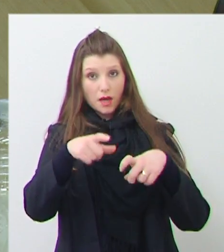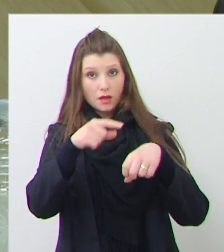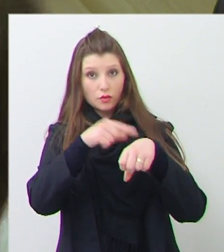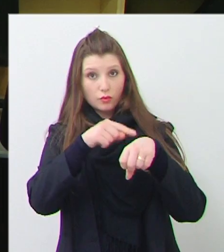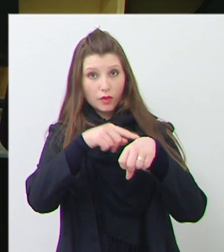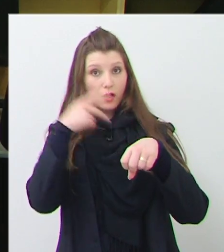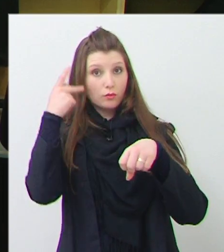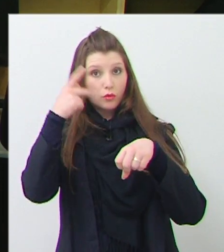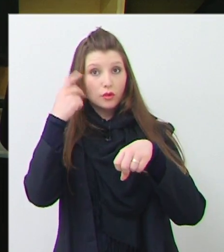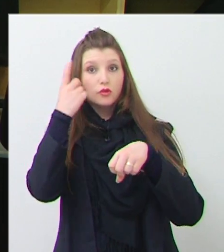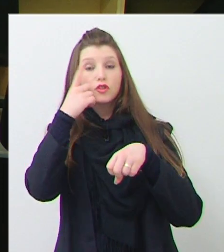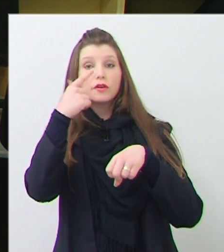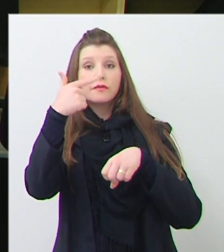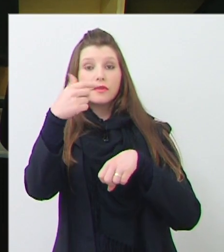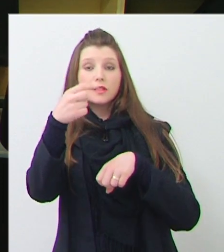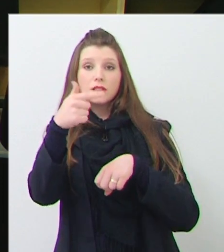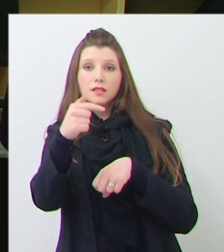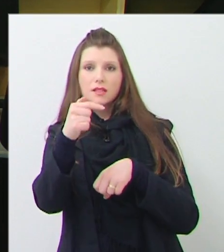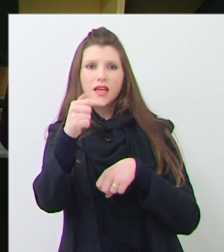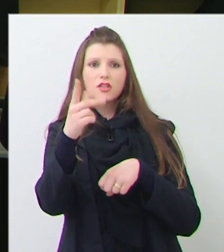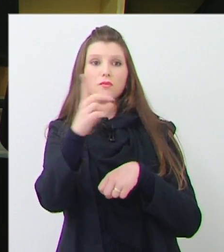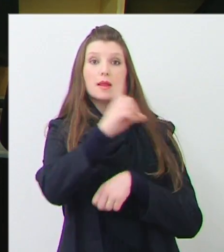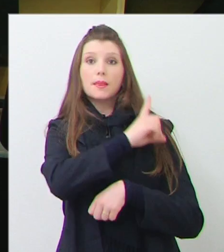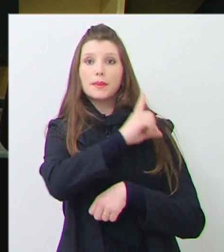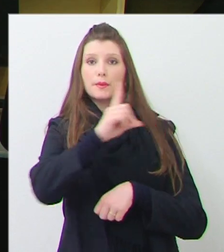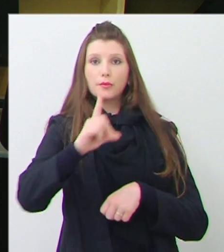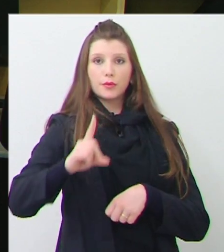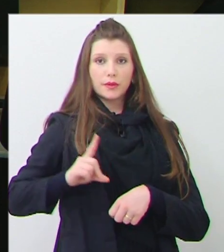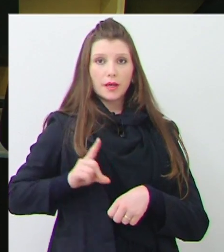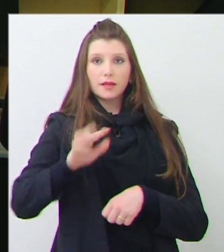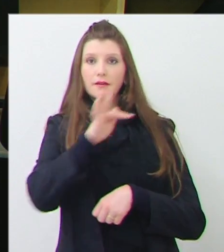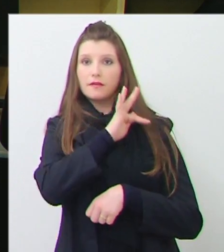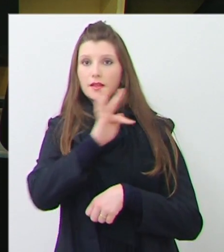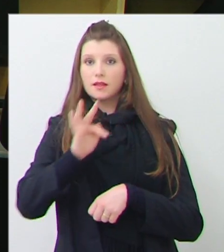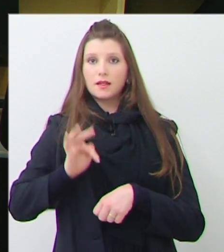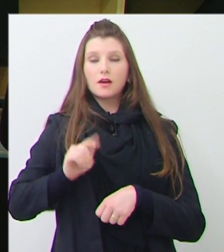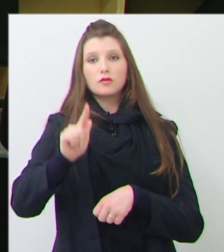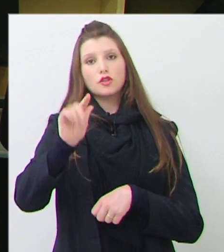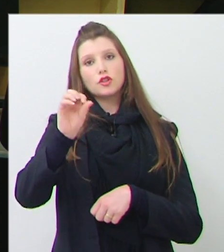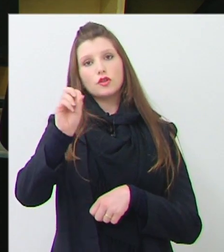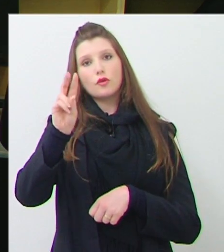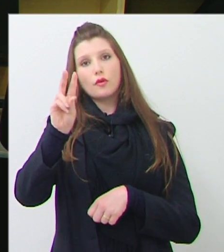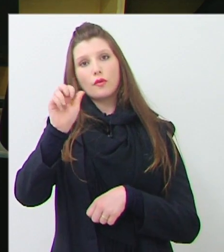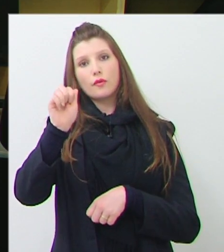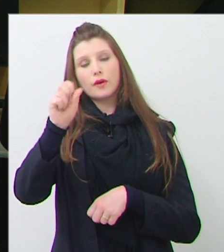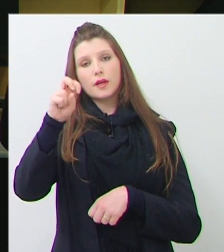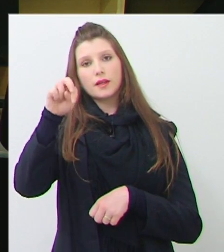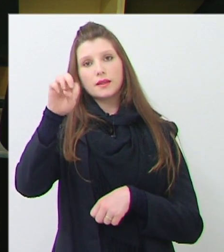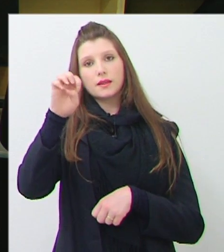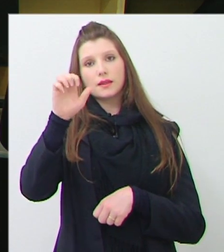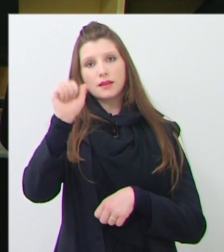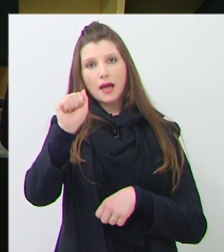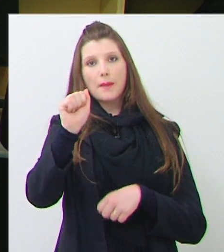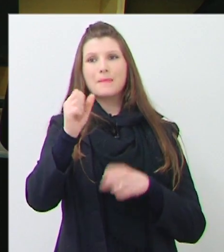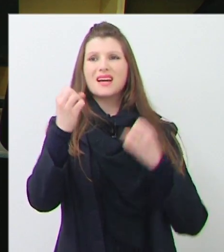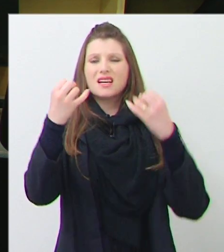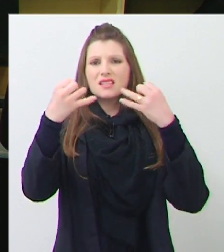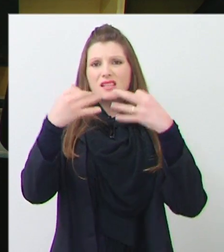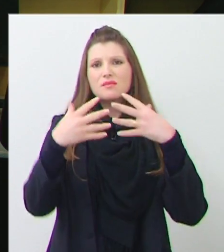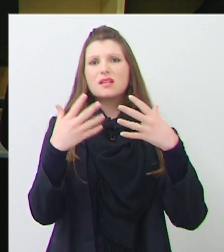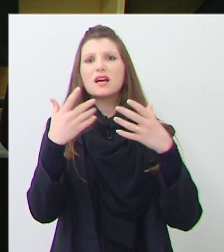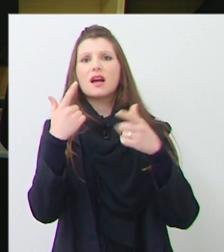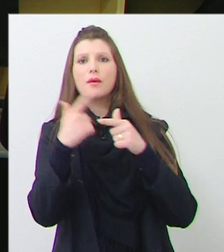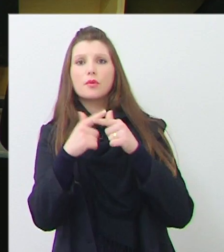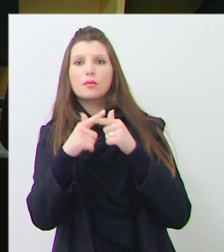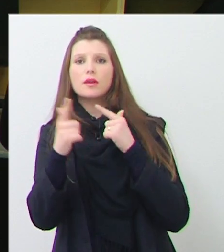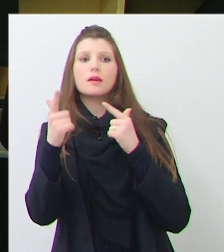dia 27 do corrente pela deputada federal Giovana de Sá, com a finalidade de explanar sobre assuntos importantes para